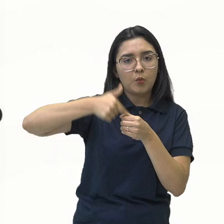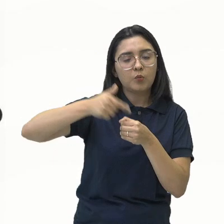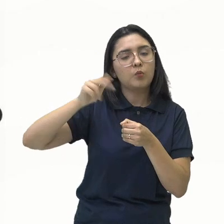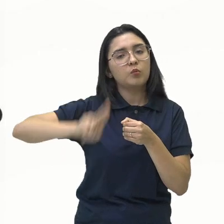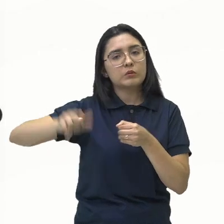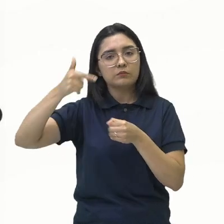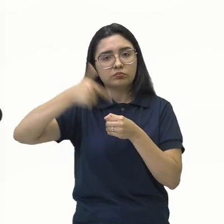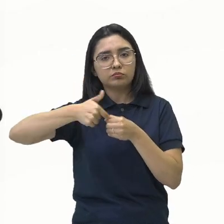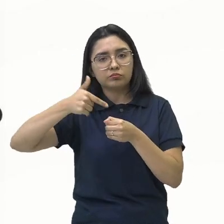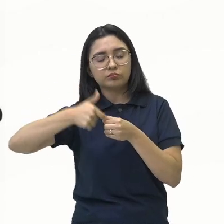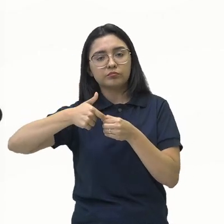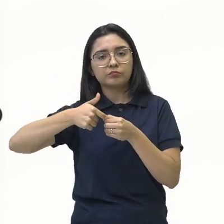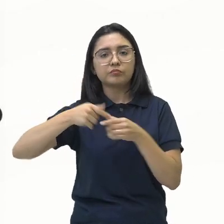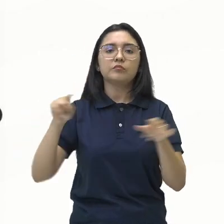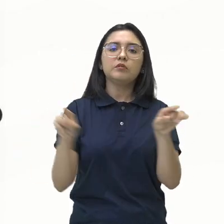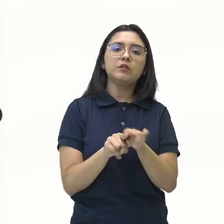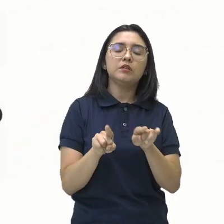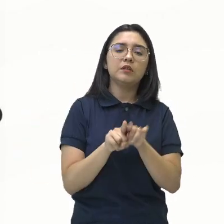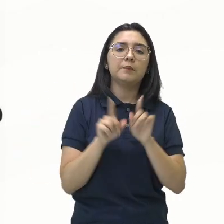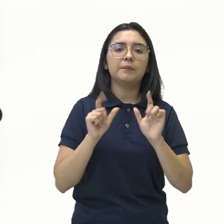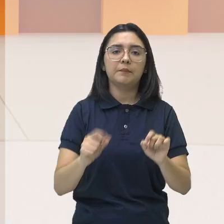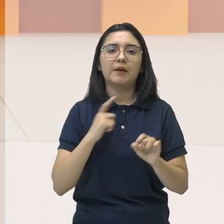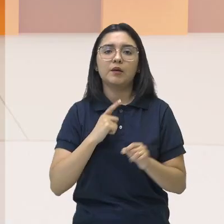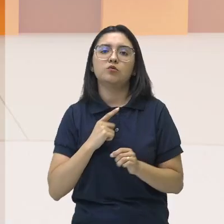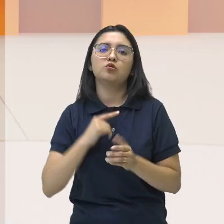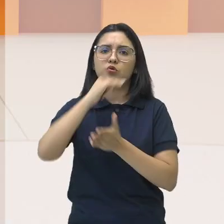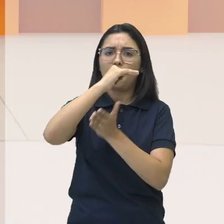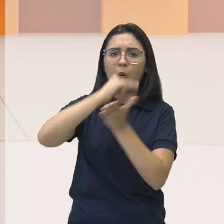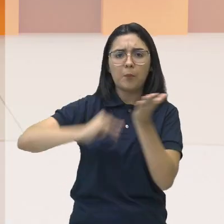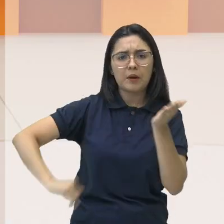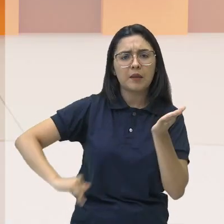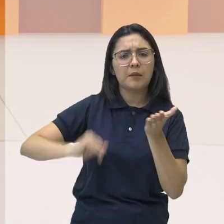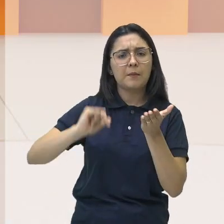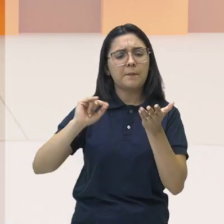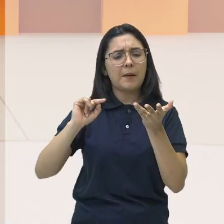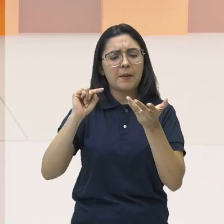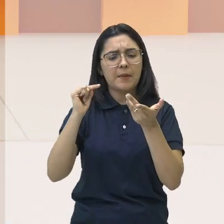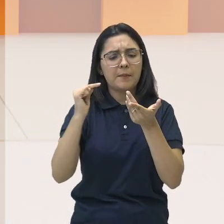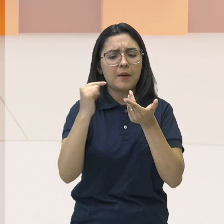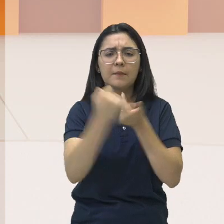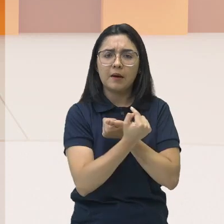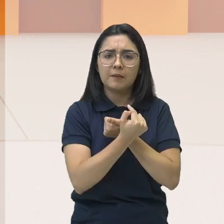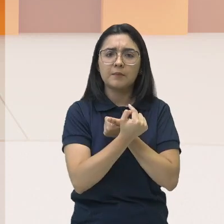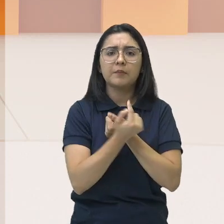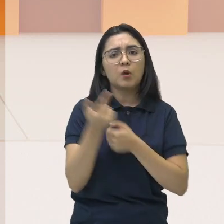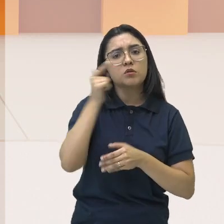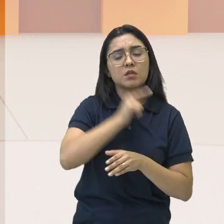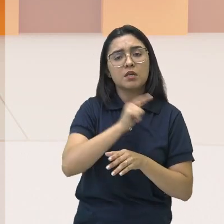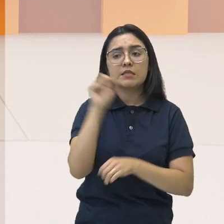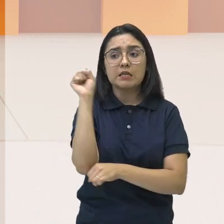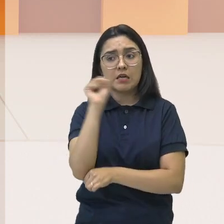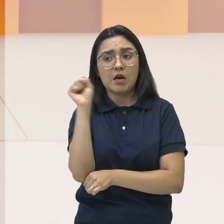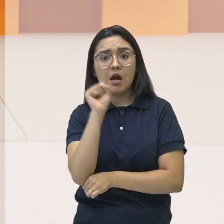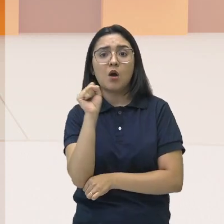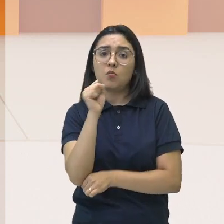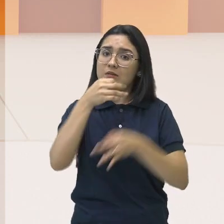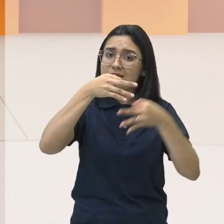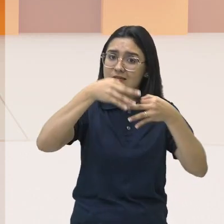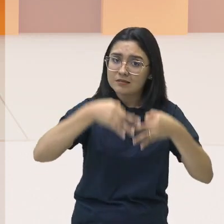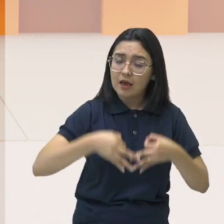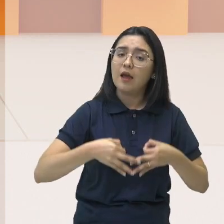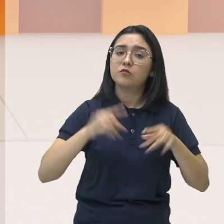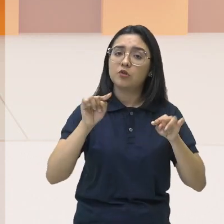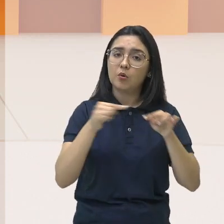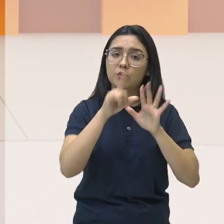utiliza, gastar também com os documentos, né, necessários para deixar esse carro, por exemplo, em situação regular